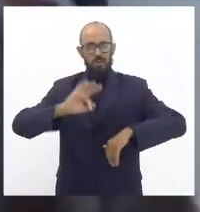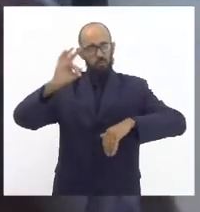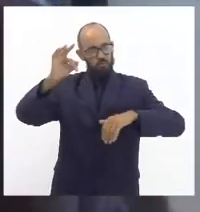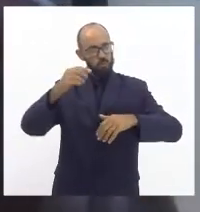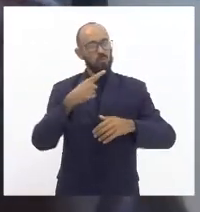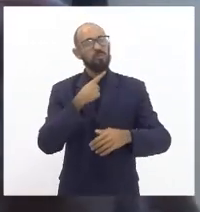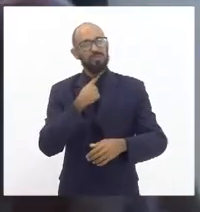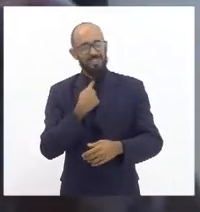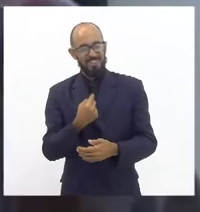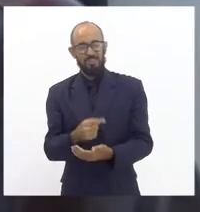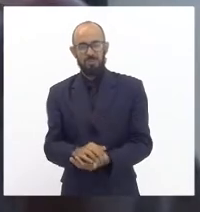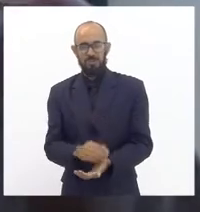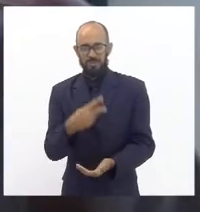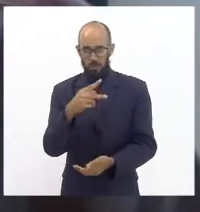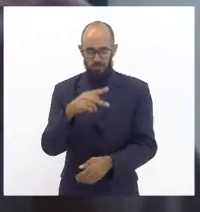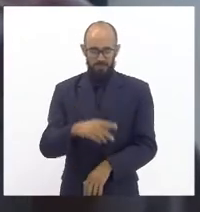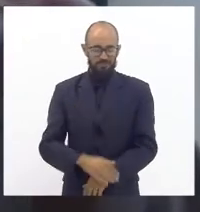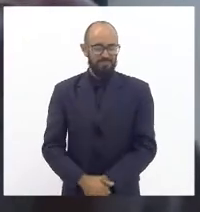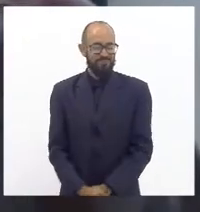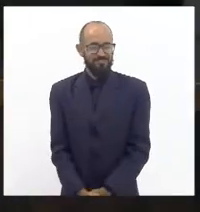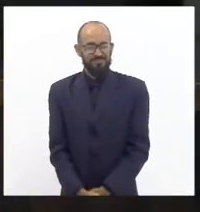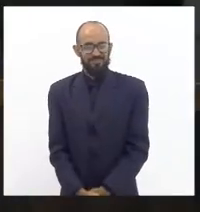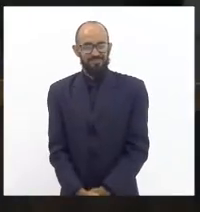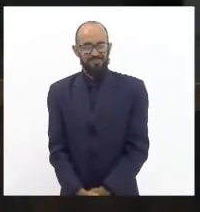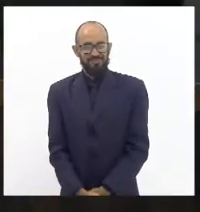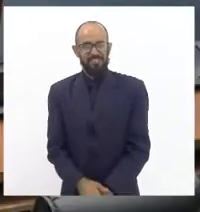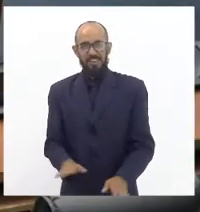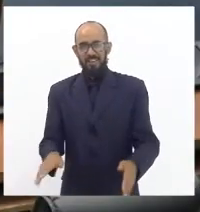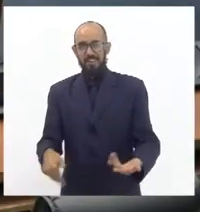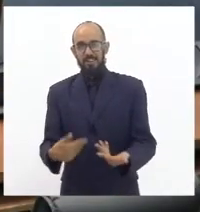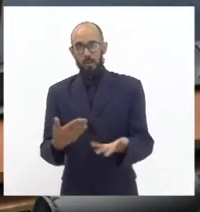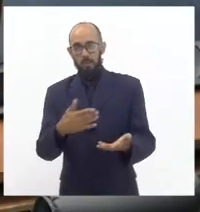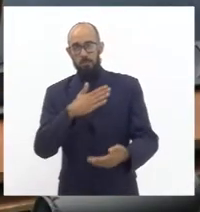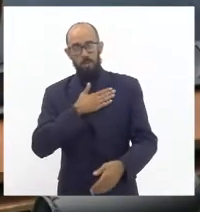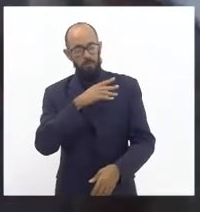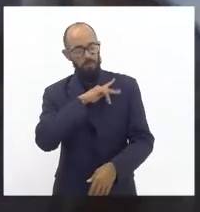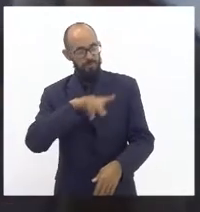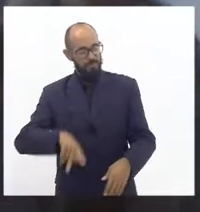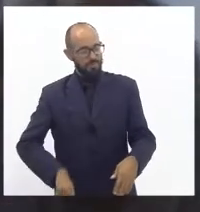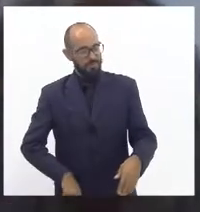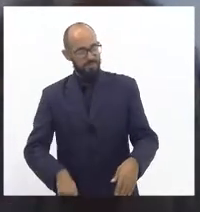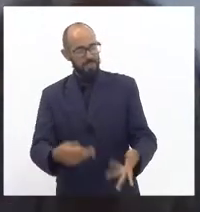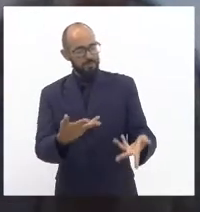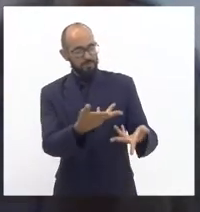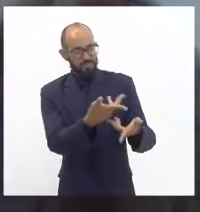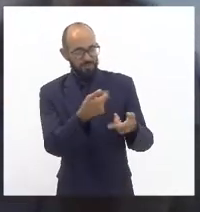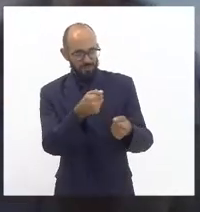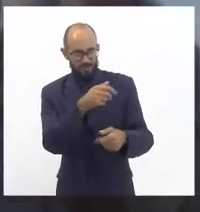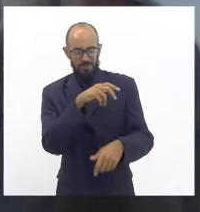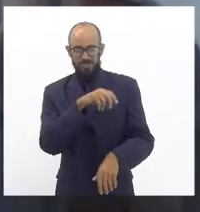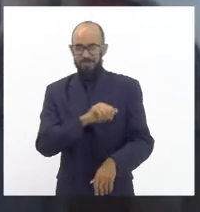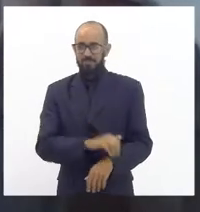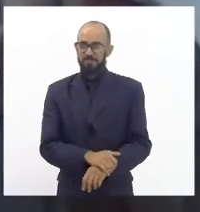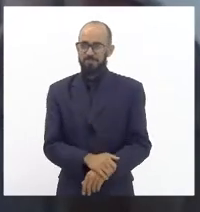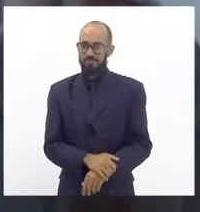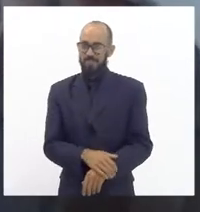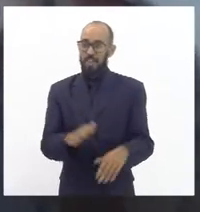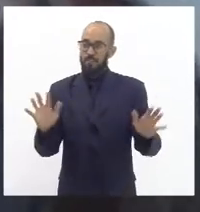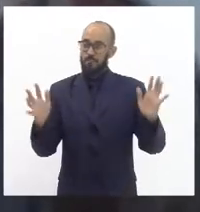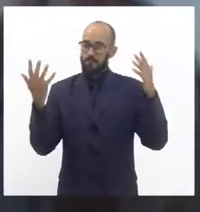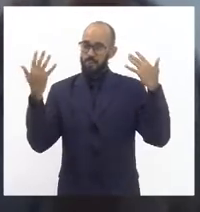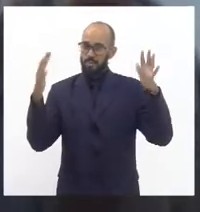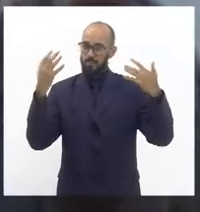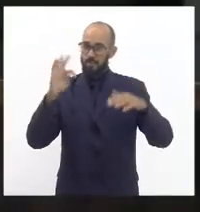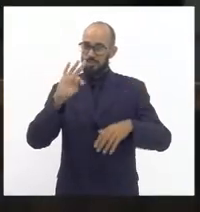desejável de tu ia se Presidente intrépido André Ceciliano e é rica Thiago de